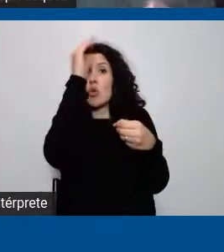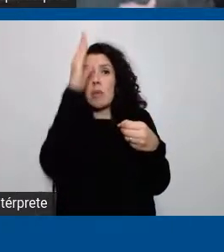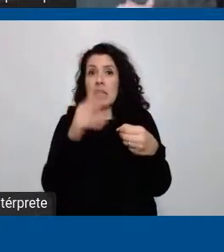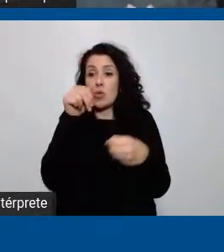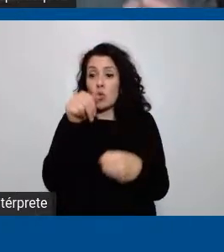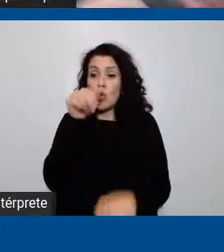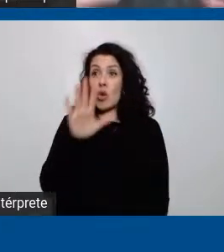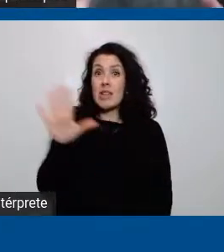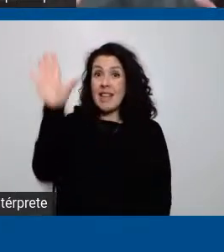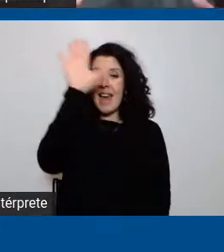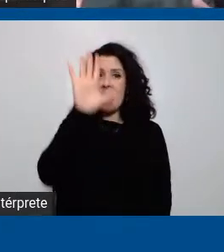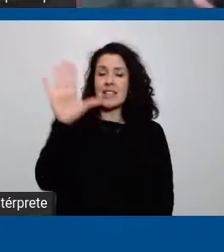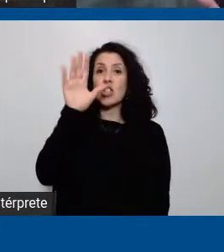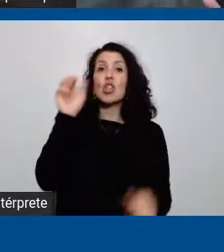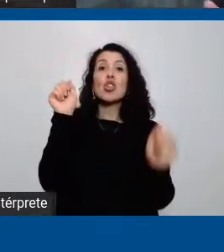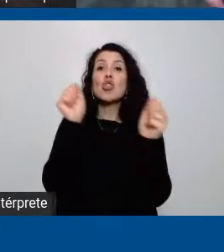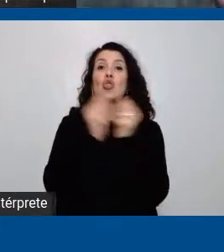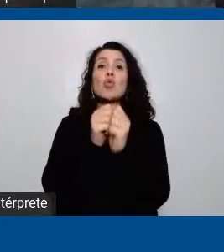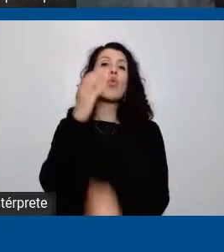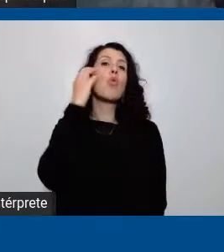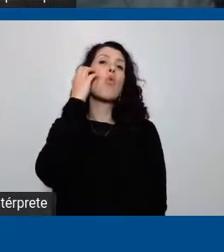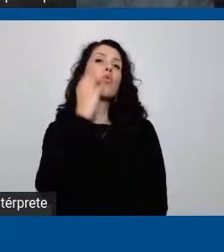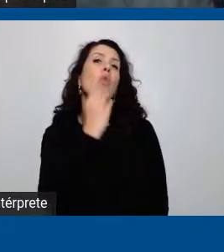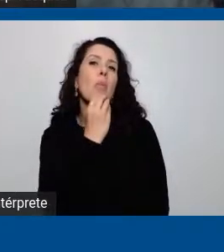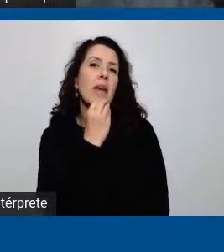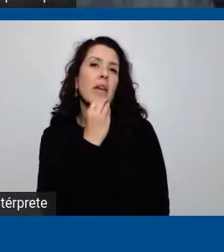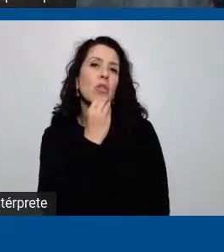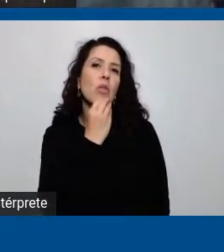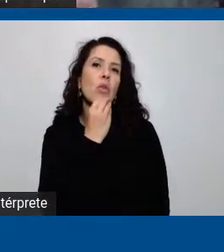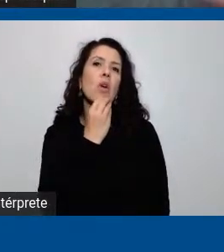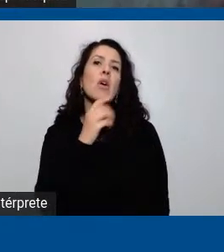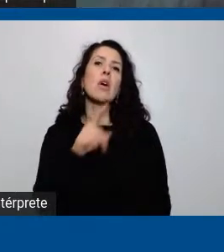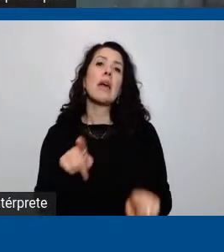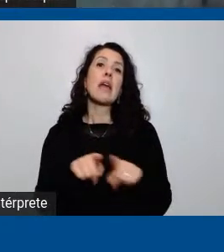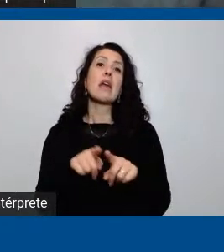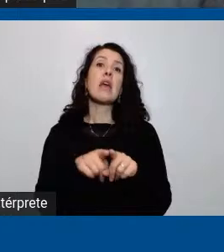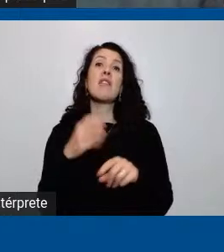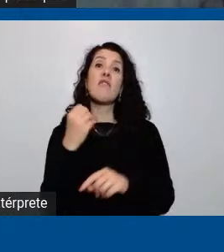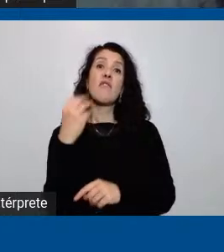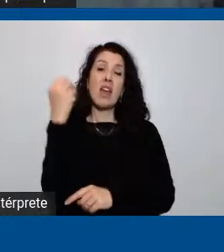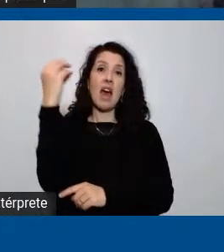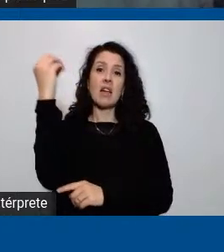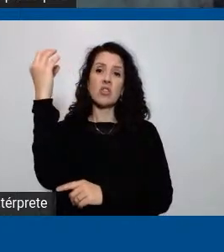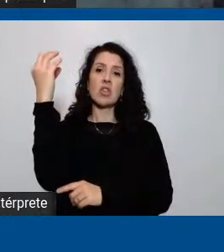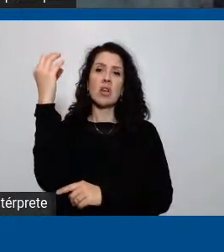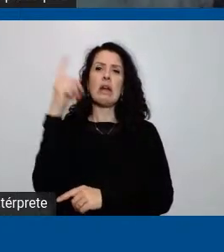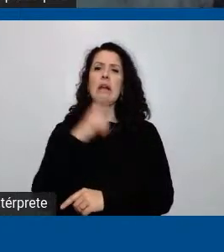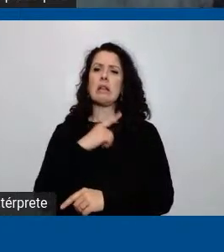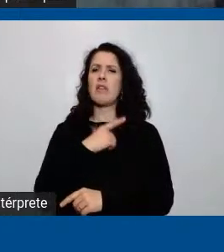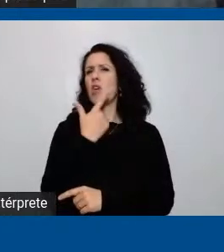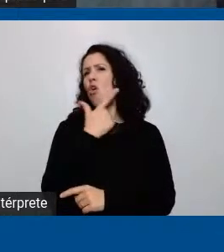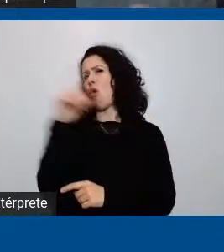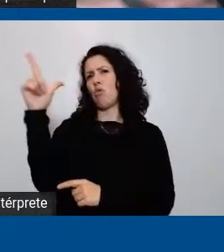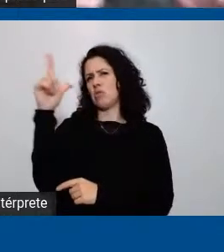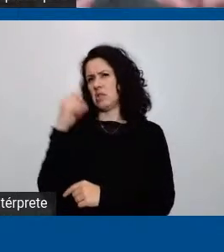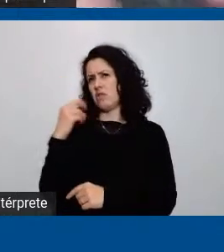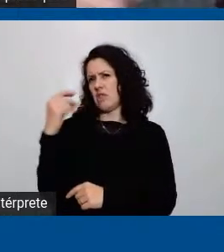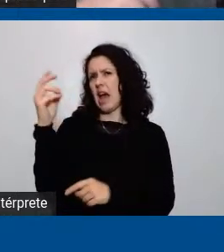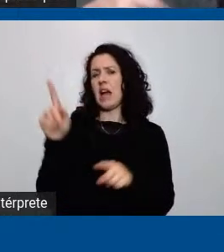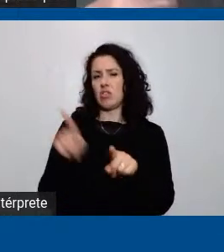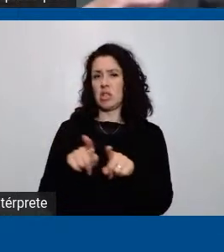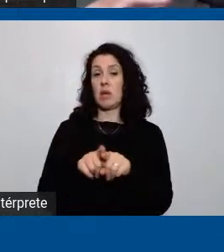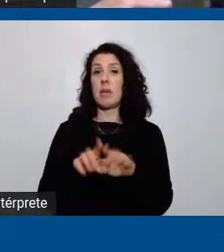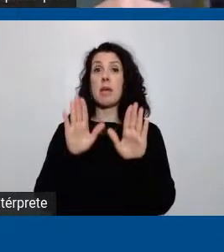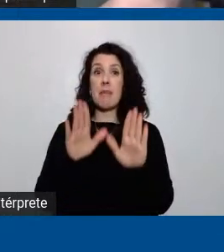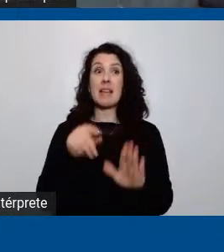Nordeste, com Dom Pedro Gastão de Orleans e Bragança, mas ele fez muitas outras viagens, né? Mas essa